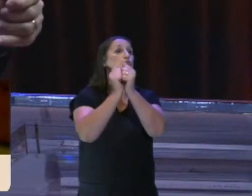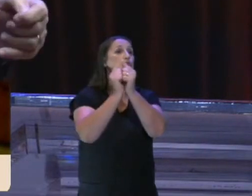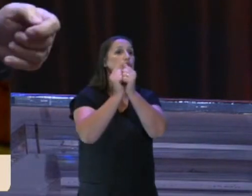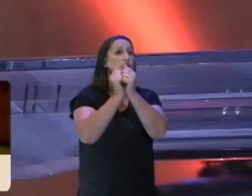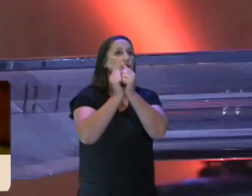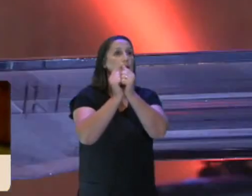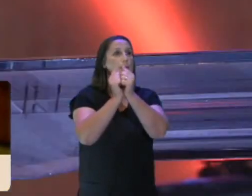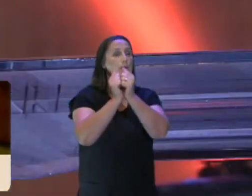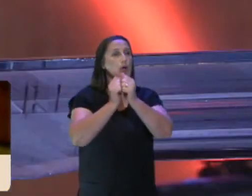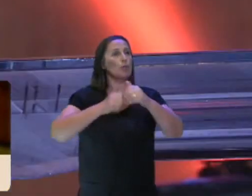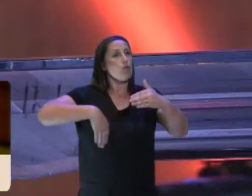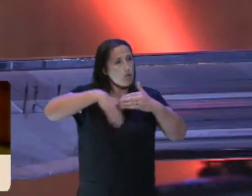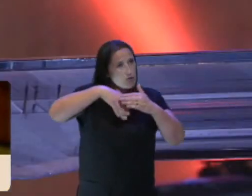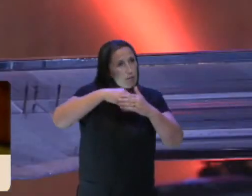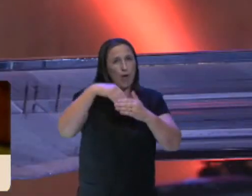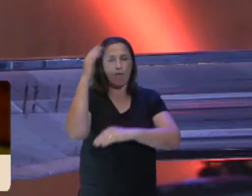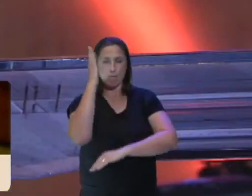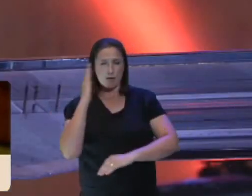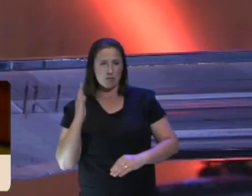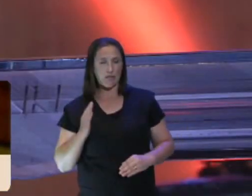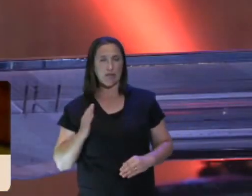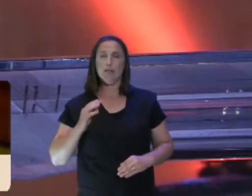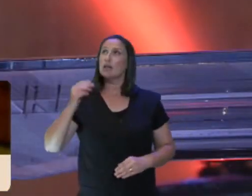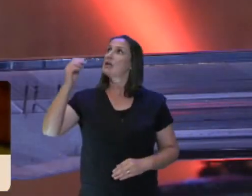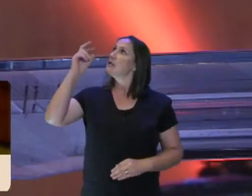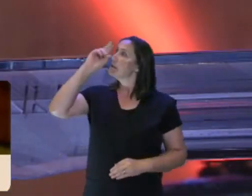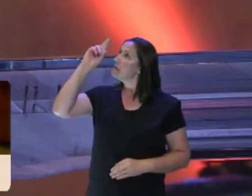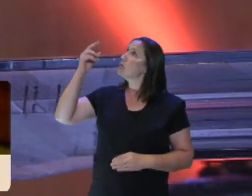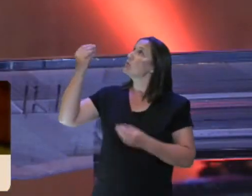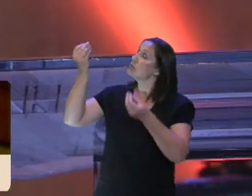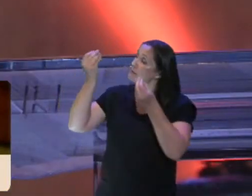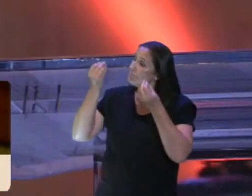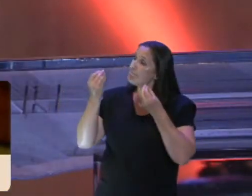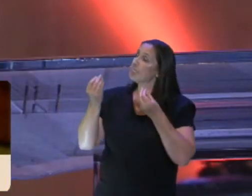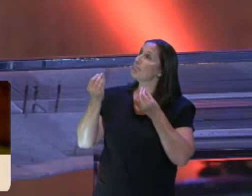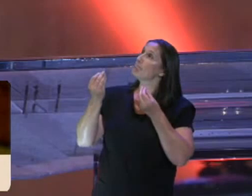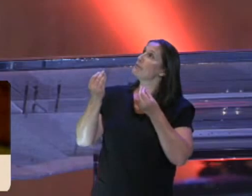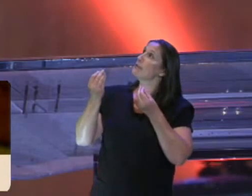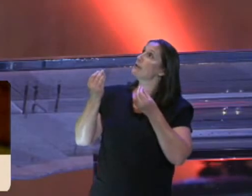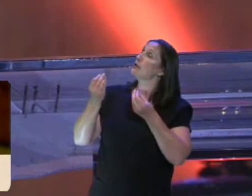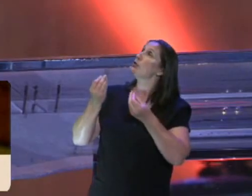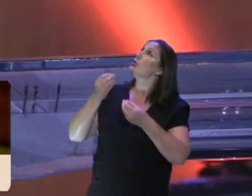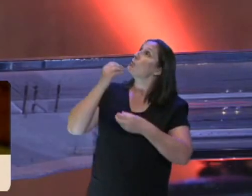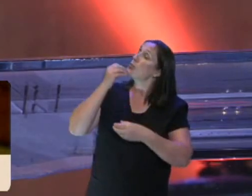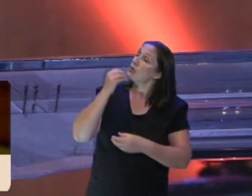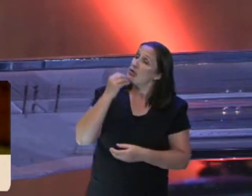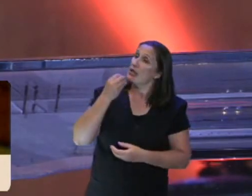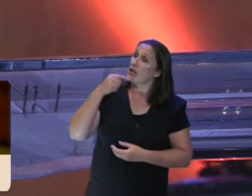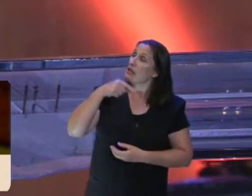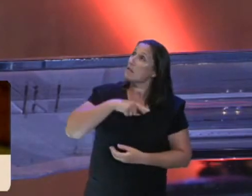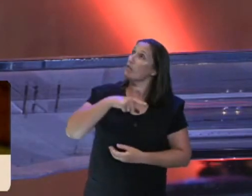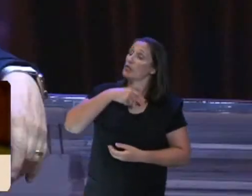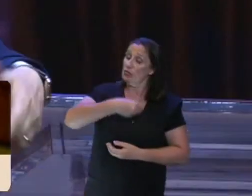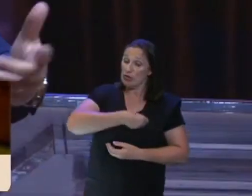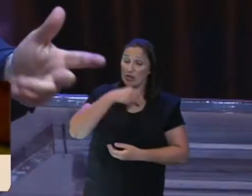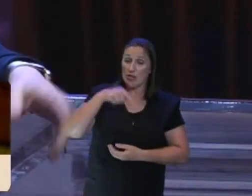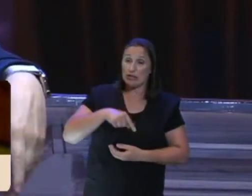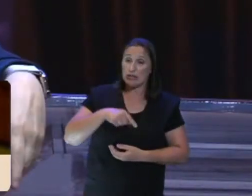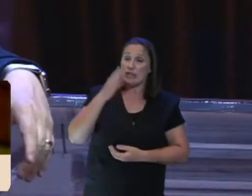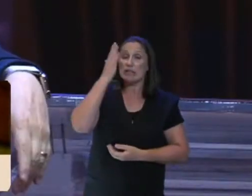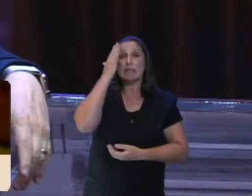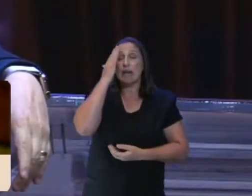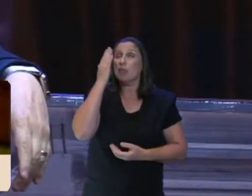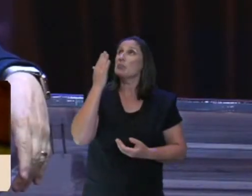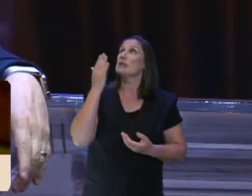na porta pedindo: Senhor, o Senhor me mandaste aqui, a minha igreja pagou a minha viagem para estar aqui. E sabe, coisas tão